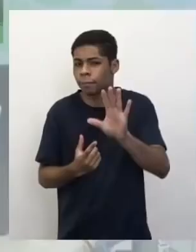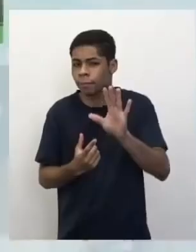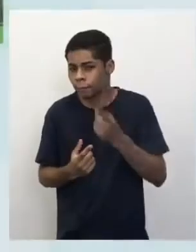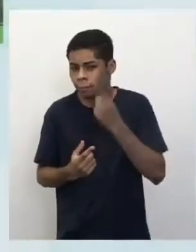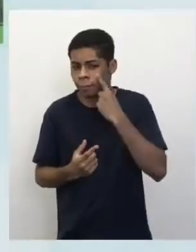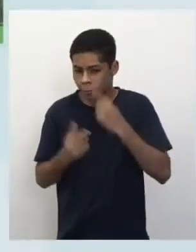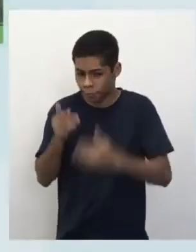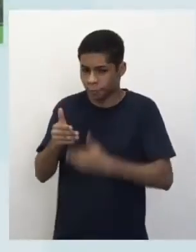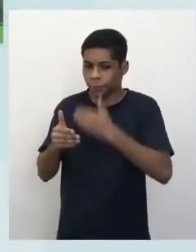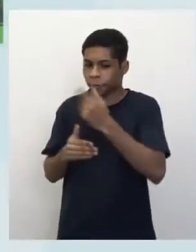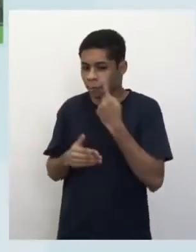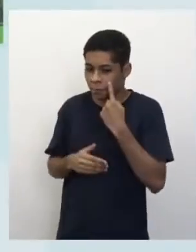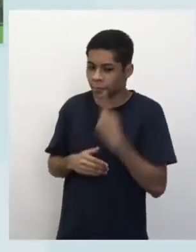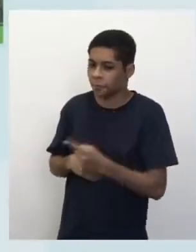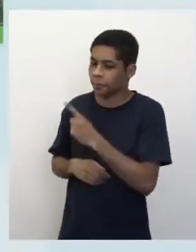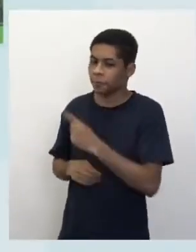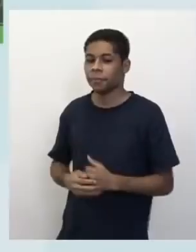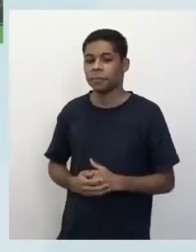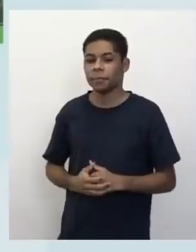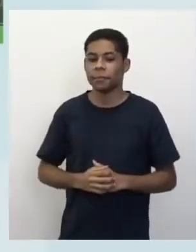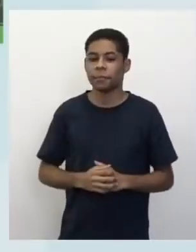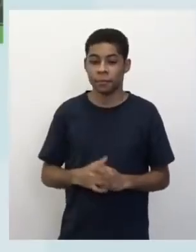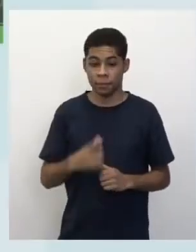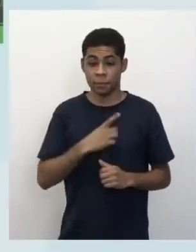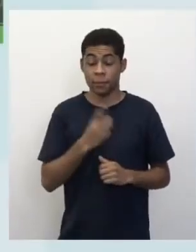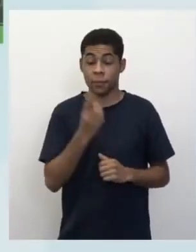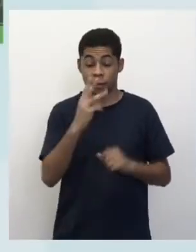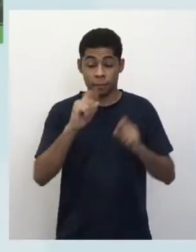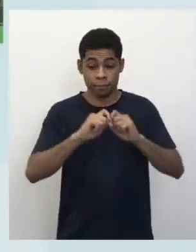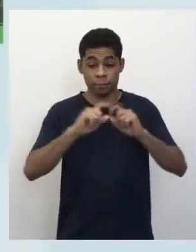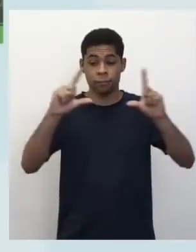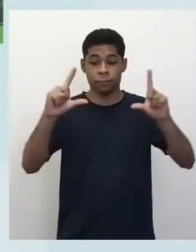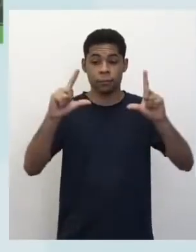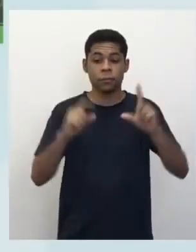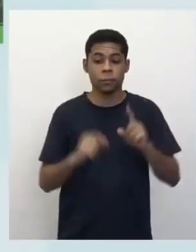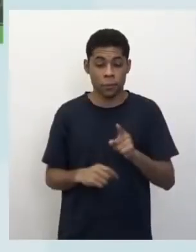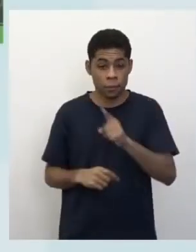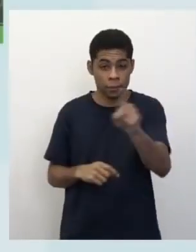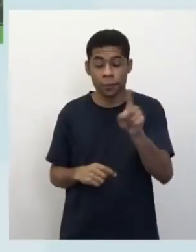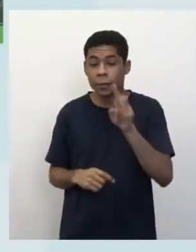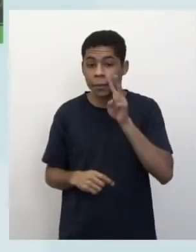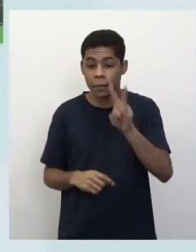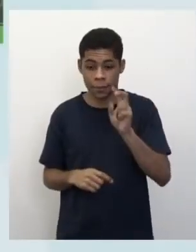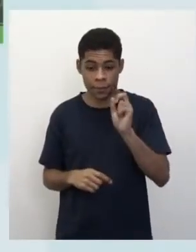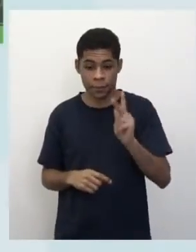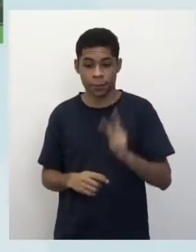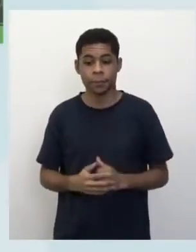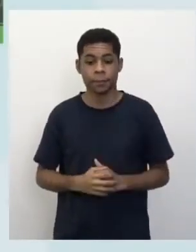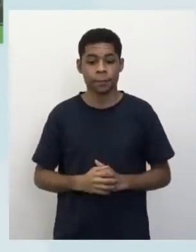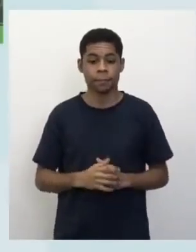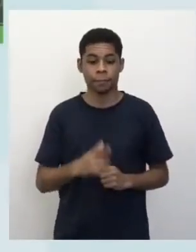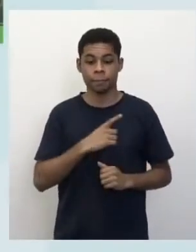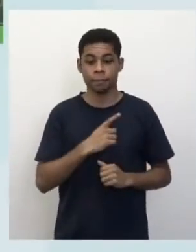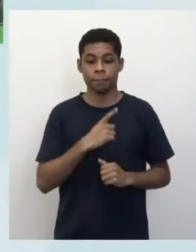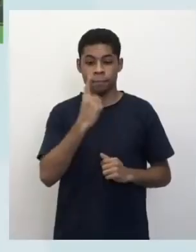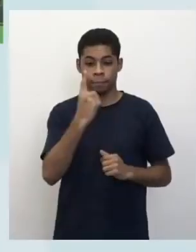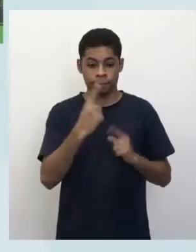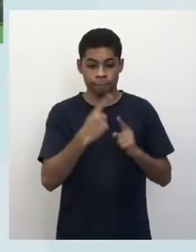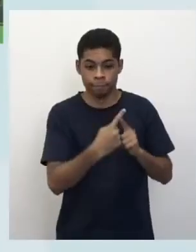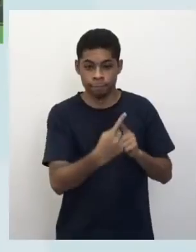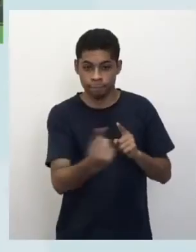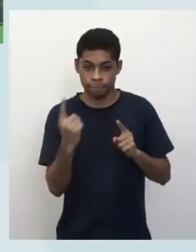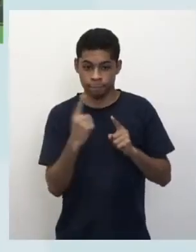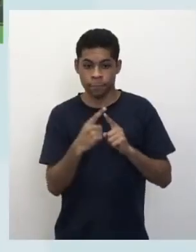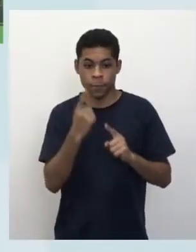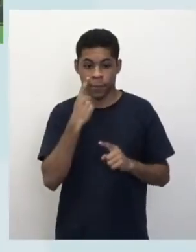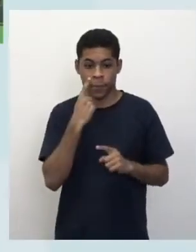próximo slide. Eu coloquei 3 imagens aí, então, para vocês. Olha só, a gente tem um circuito